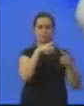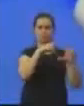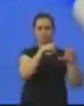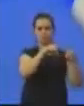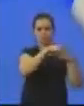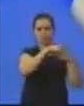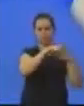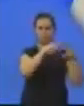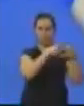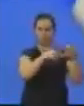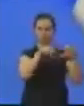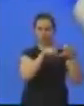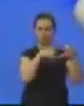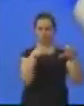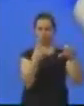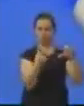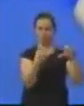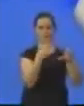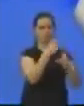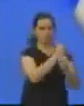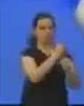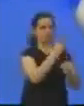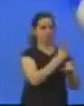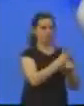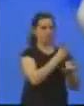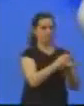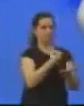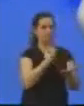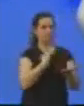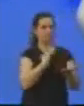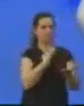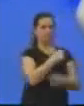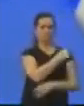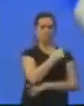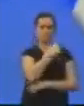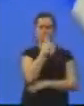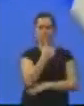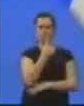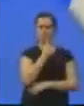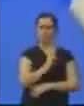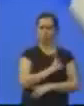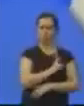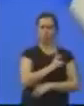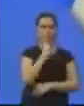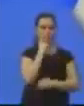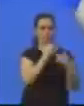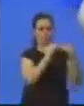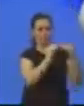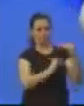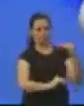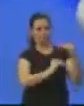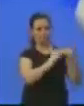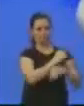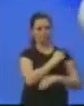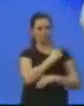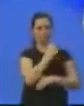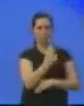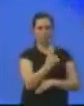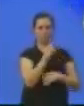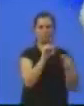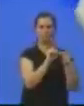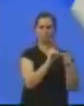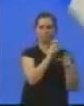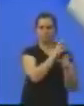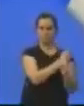1, o valor é fixo, menos 1. É uma função constante, sempre igual a menos 1. Então eu vou lá embaixo no menos 1 e